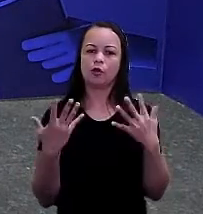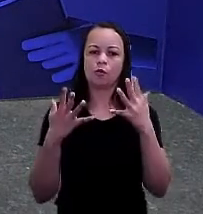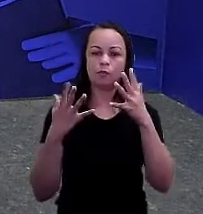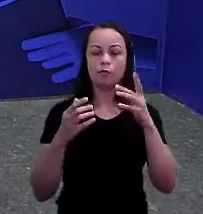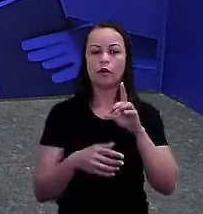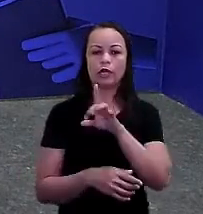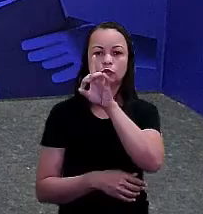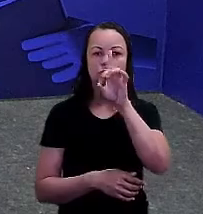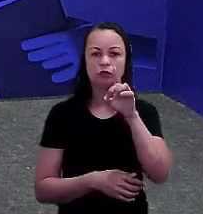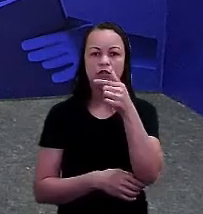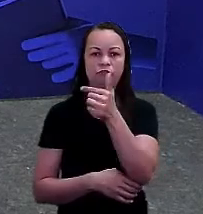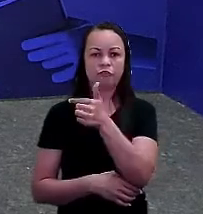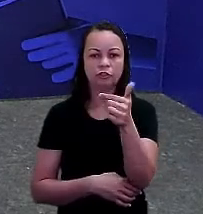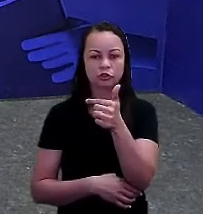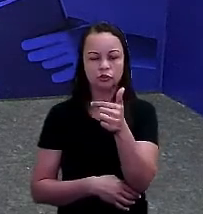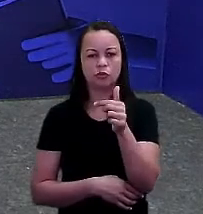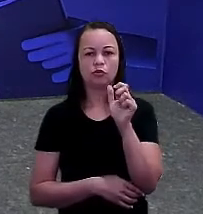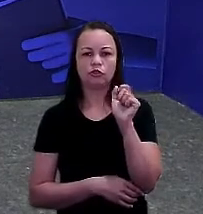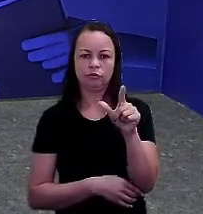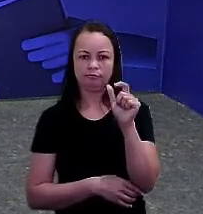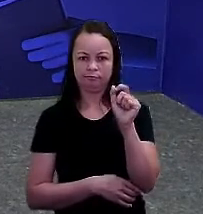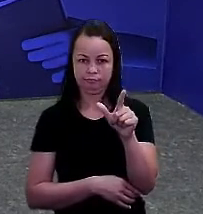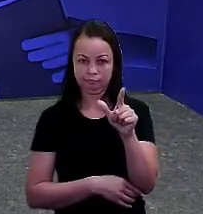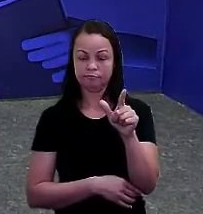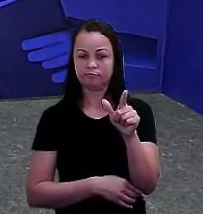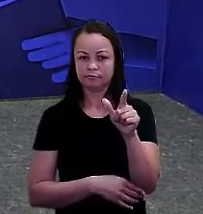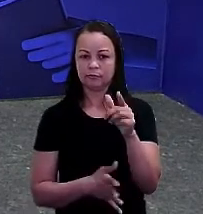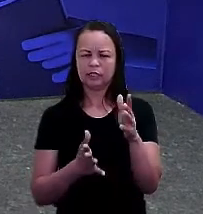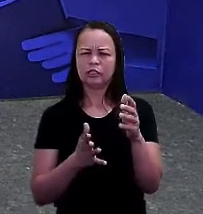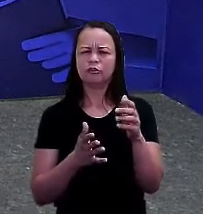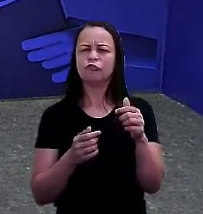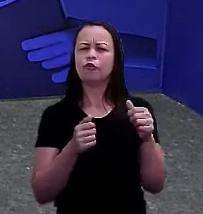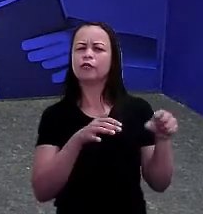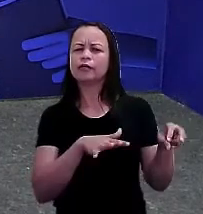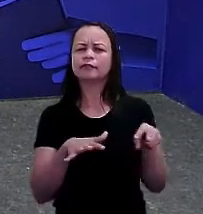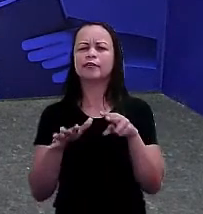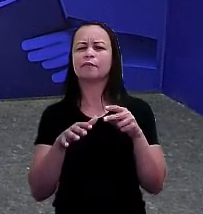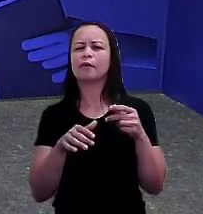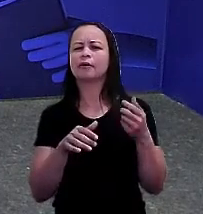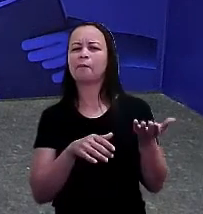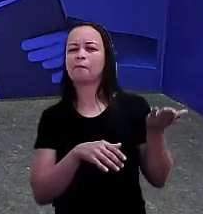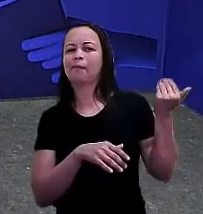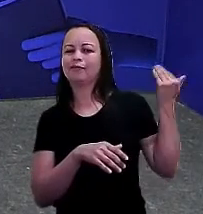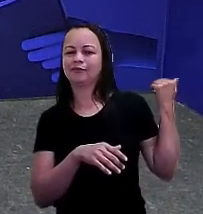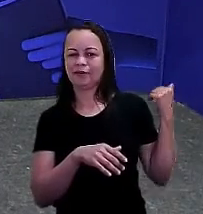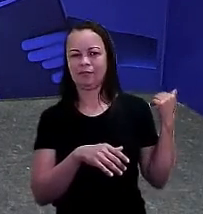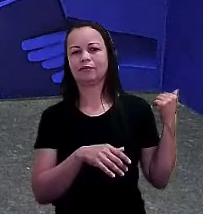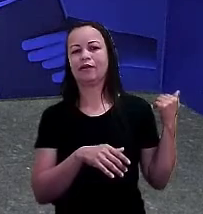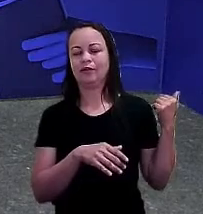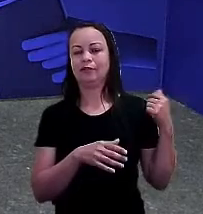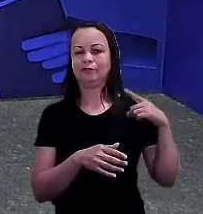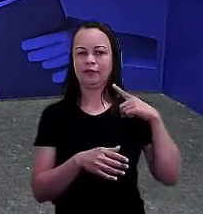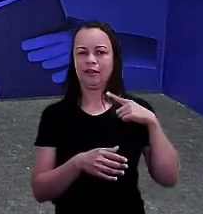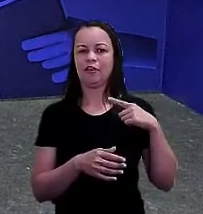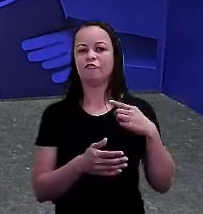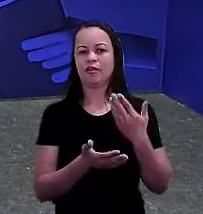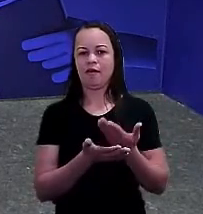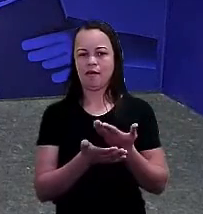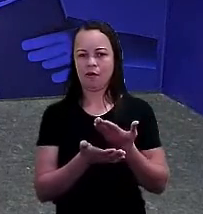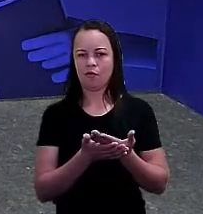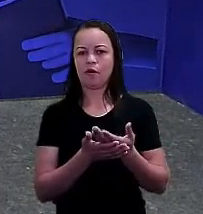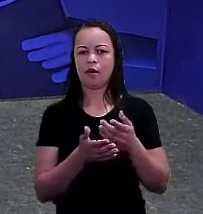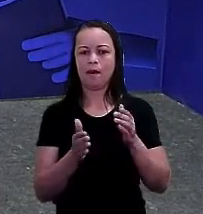dia 22 de agosto, tá? Que foi naquela semana passada que a gente teve a nossa aula, parte